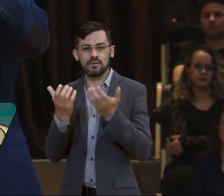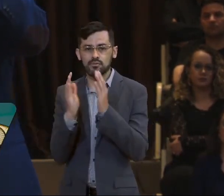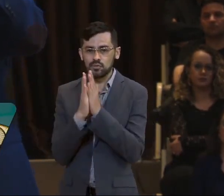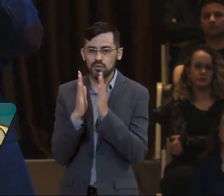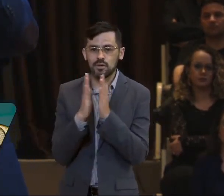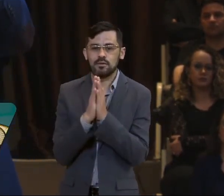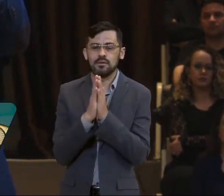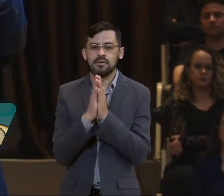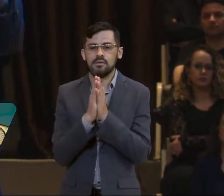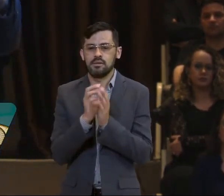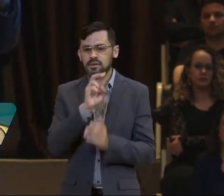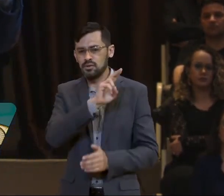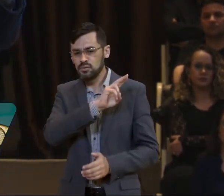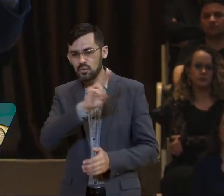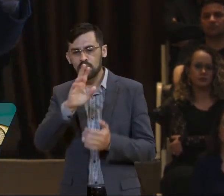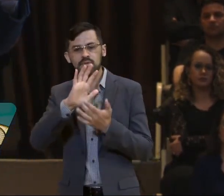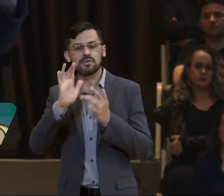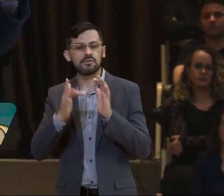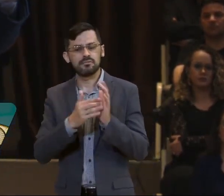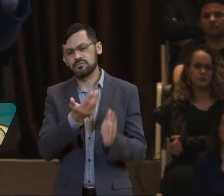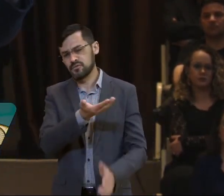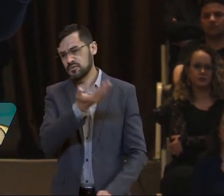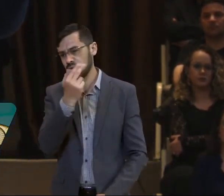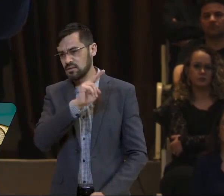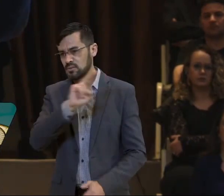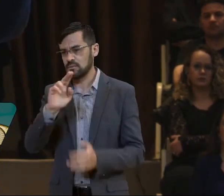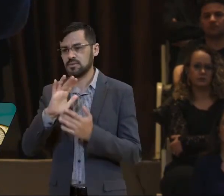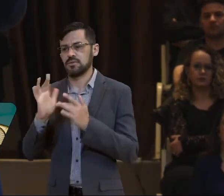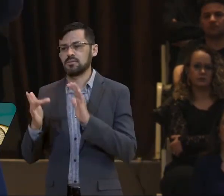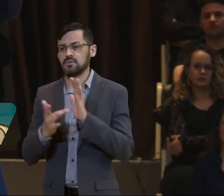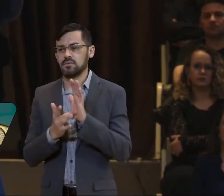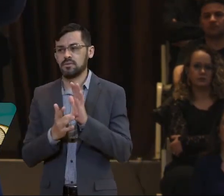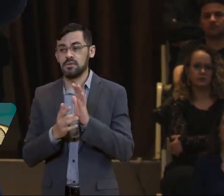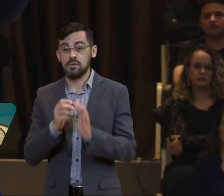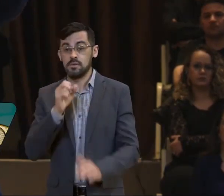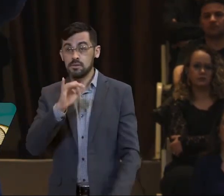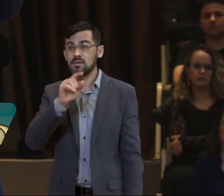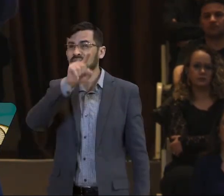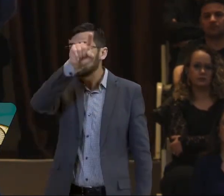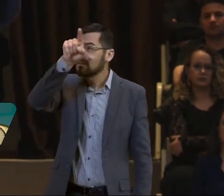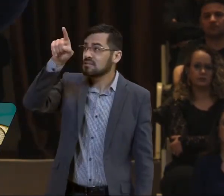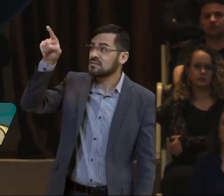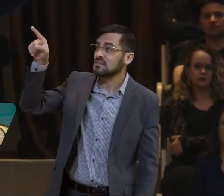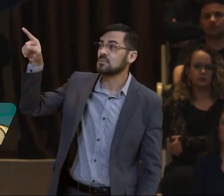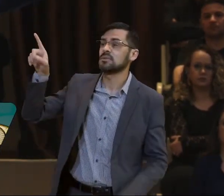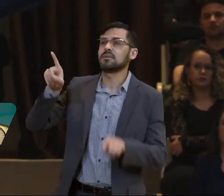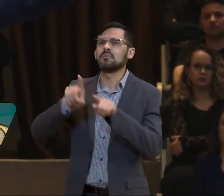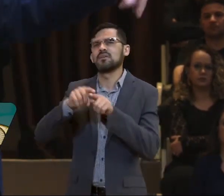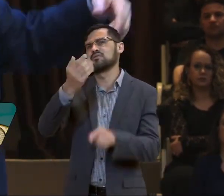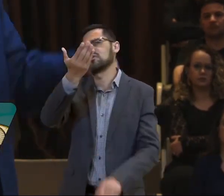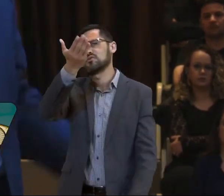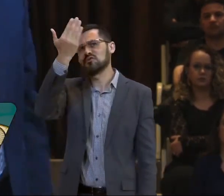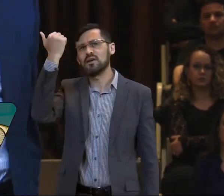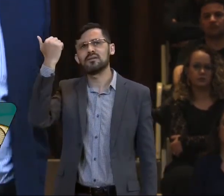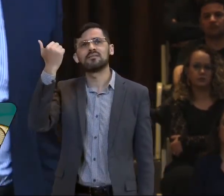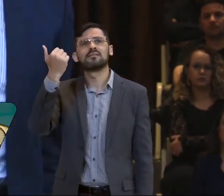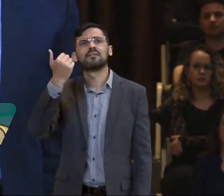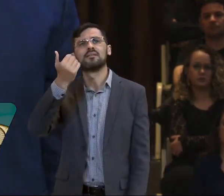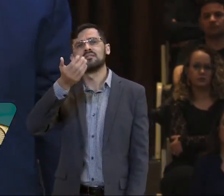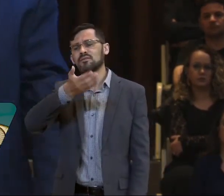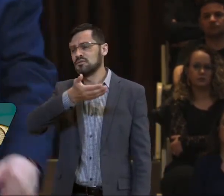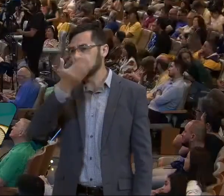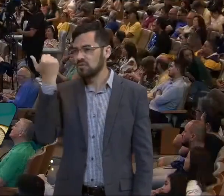nome de Jesus. Se Jesus está falando com você, pode sair em nome de Jesus. Se você está lá em cima da galeria, desce essas escadas